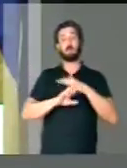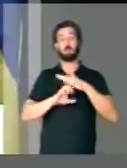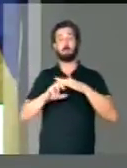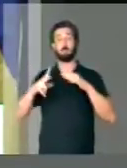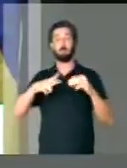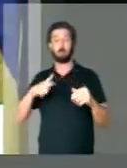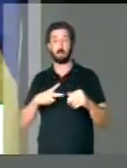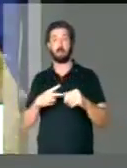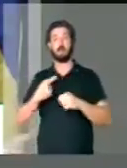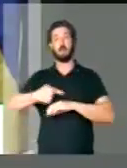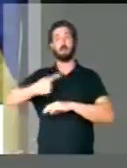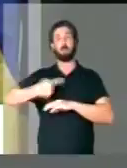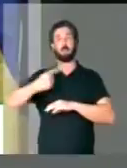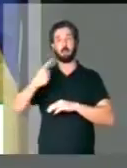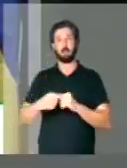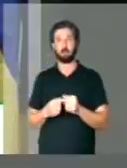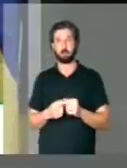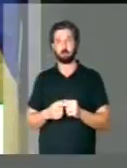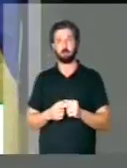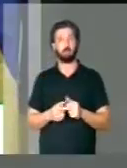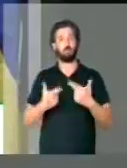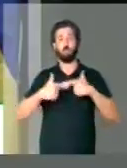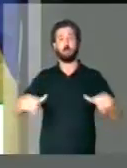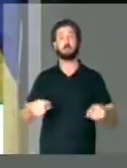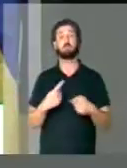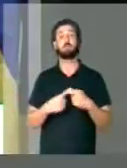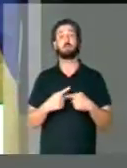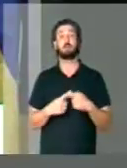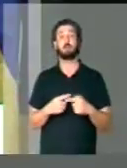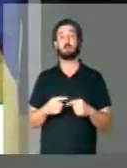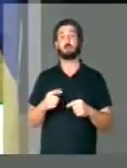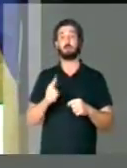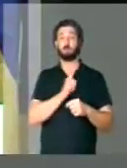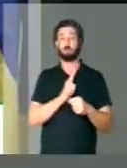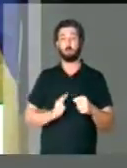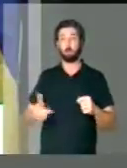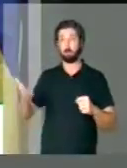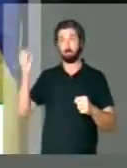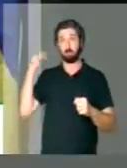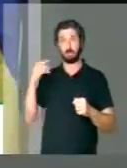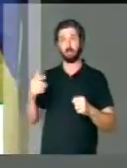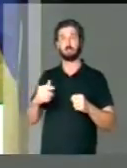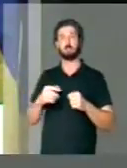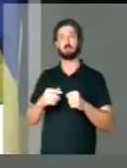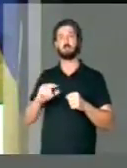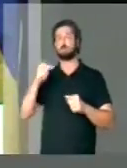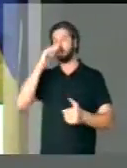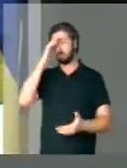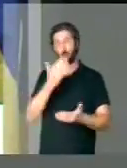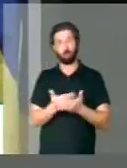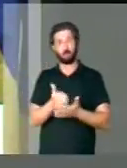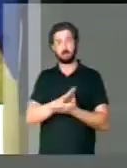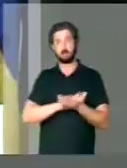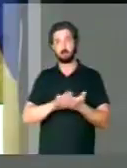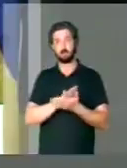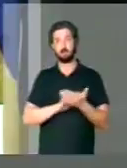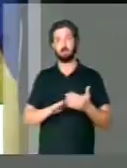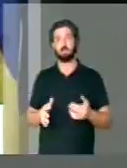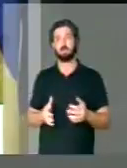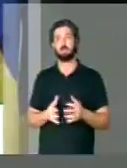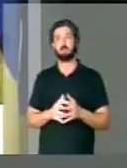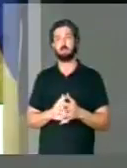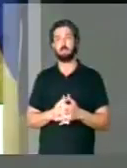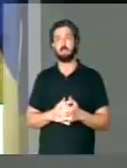rodovia 040, que deu deserta. Por que deu deserta? Porque o governo passado não transmitia confiabilidade, não